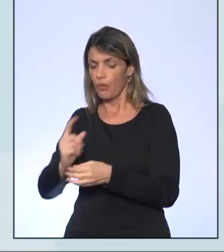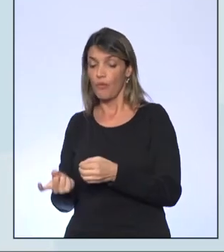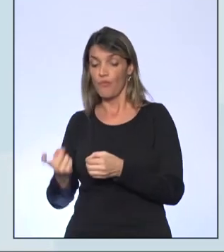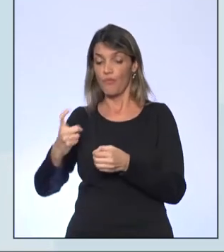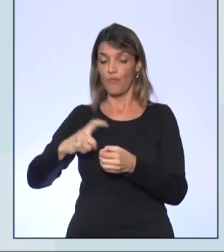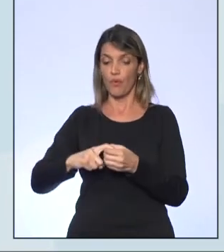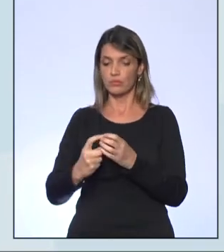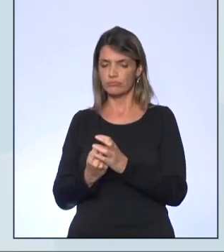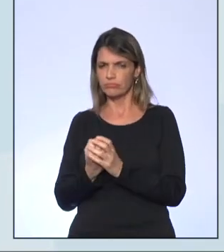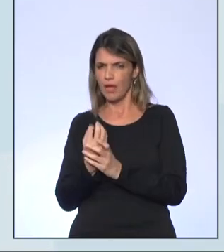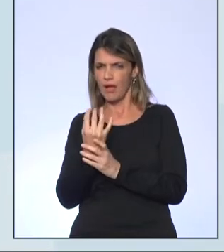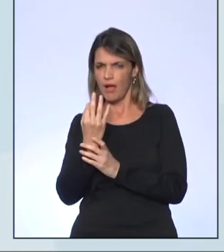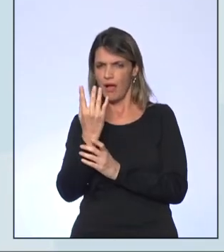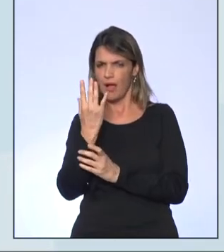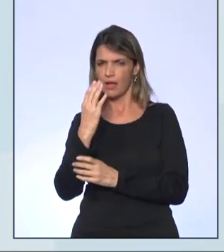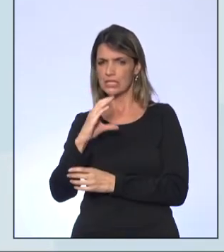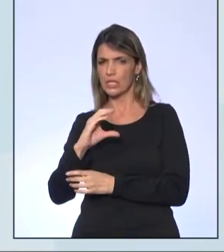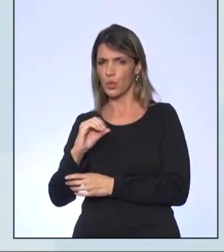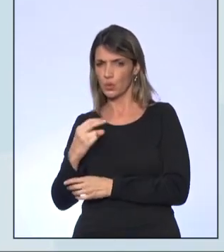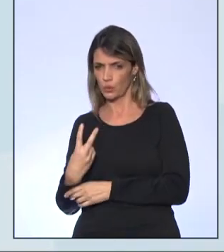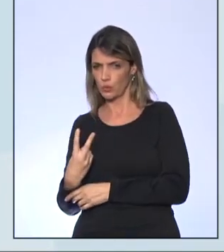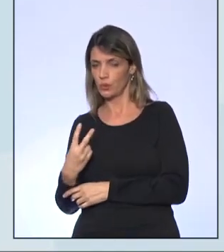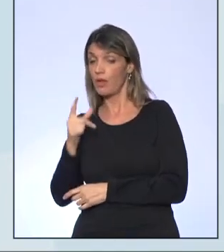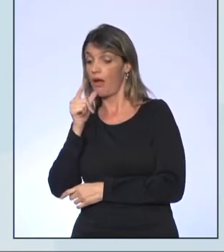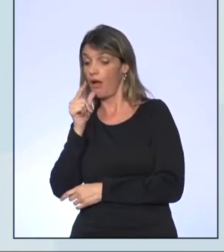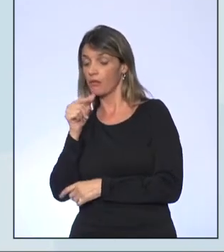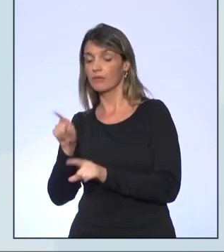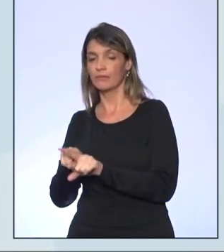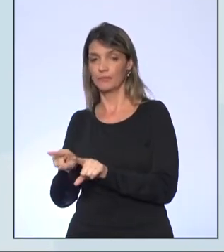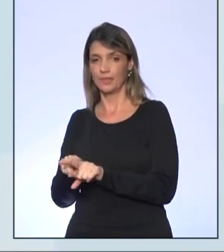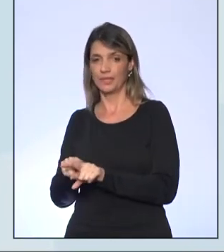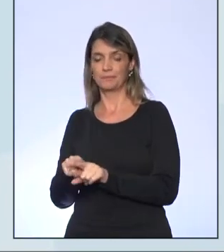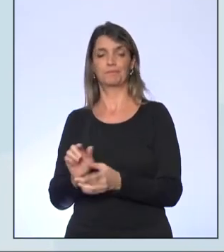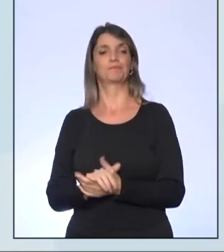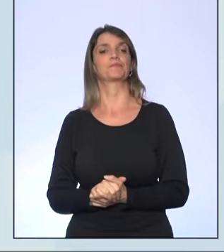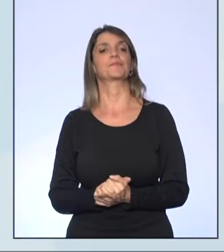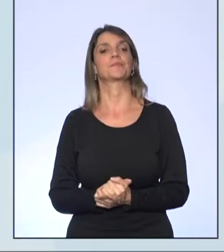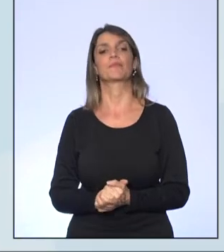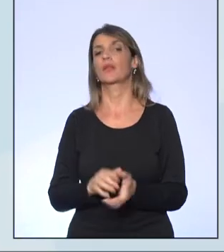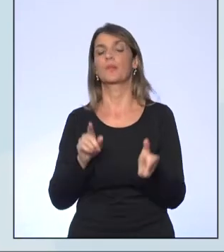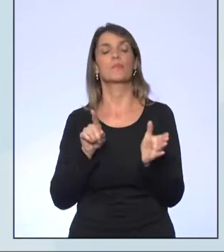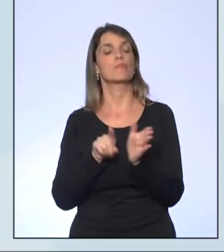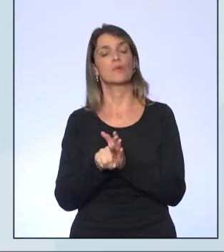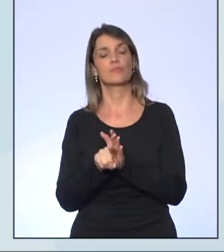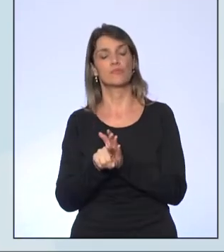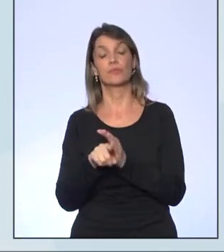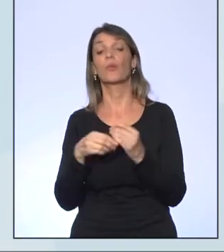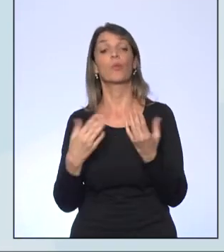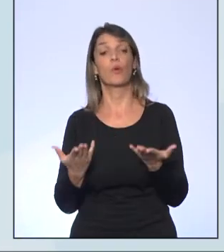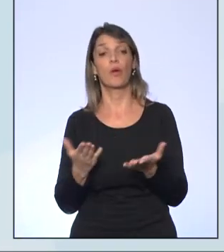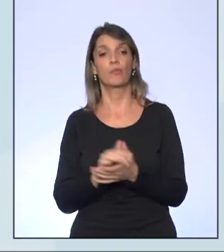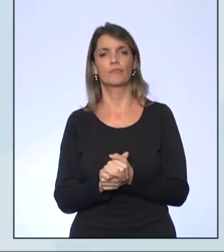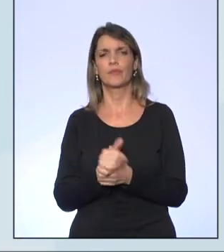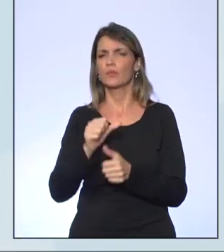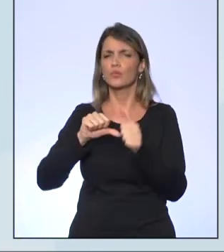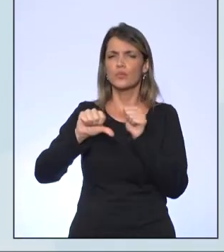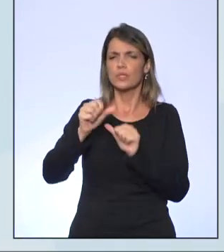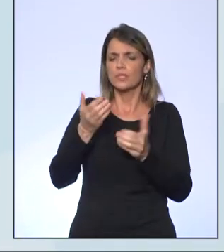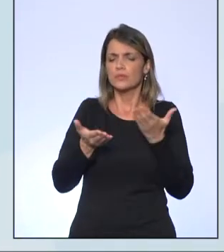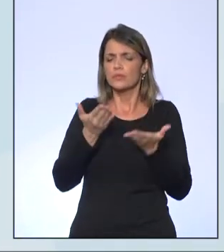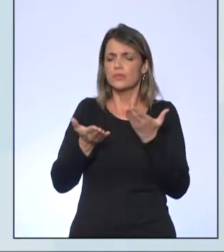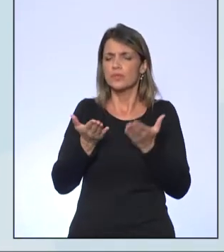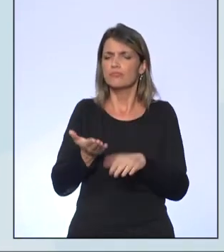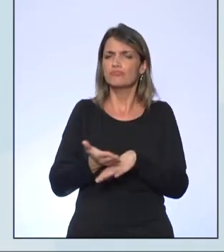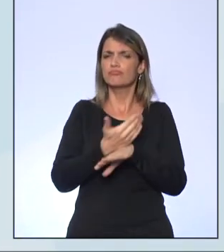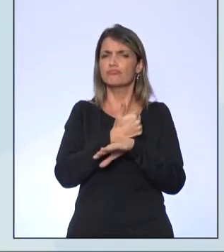nosso gás carbônico e a nossa água. Continuando lá para chegar na pergunta mesmo. A alteração do equilíbrio